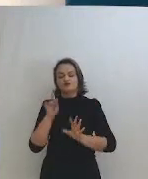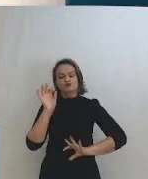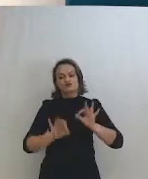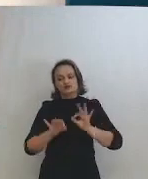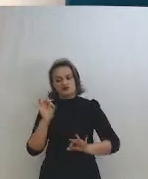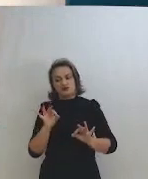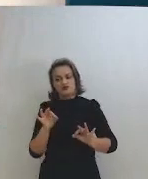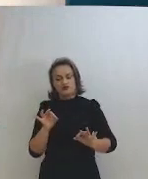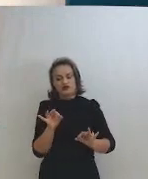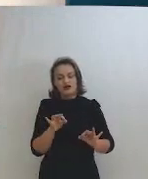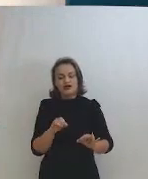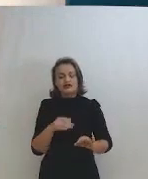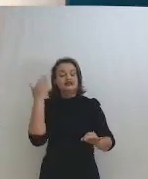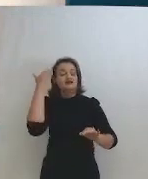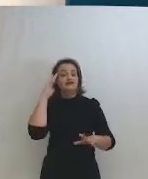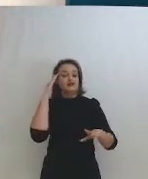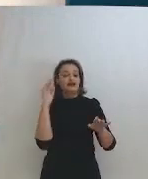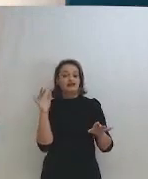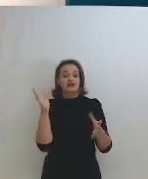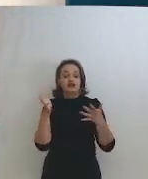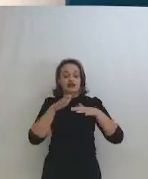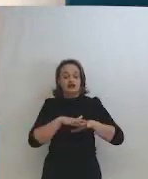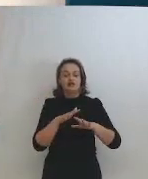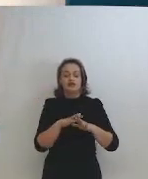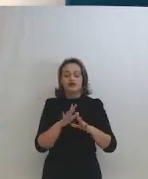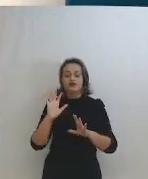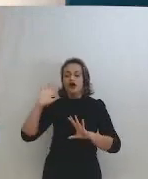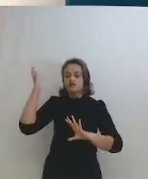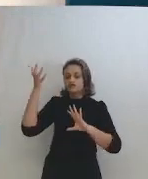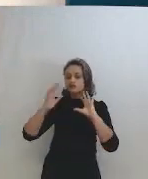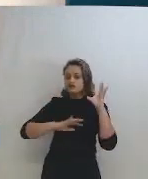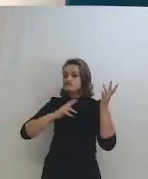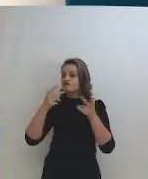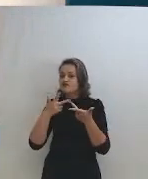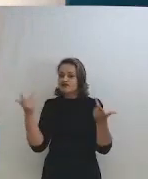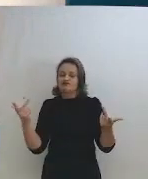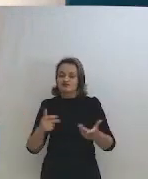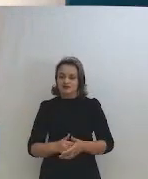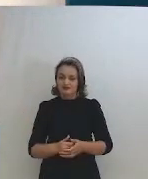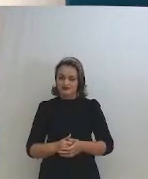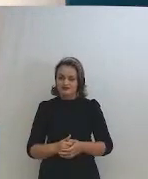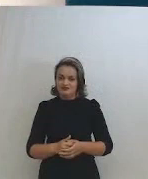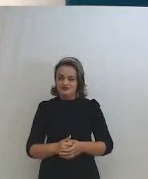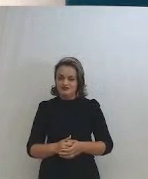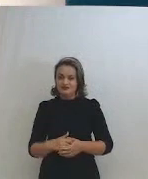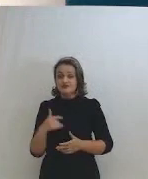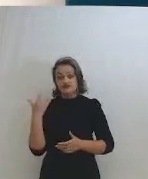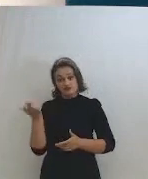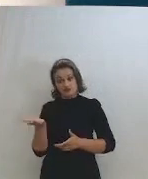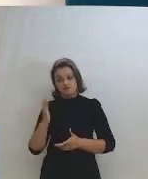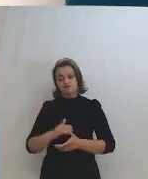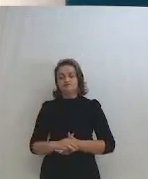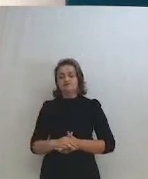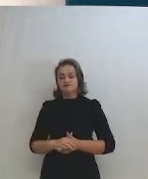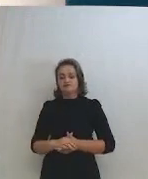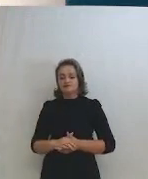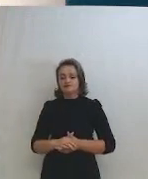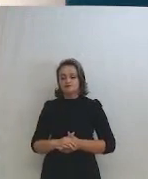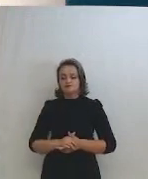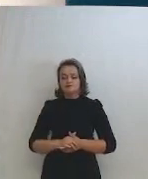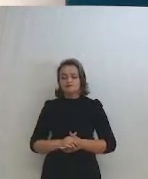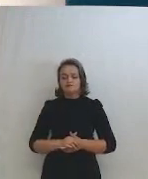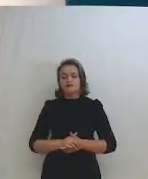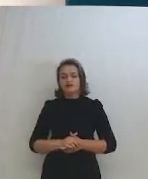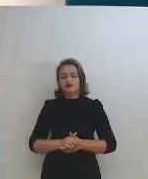empregar situação real dos fatos. Logo, por fim, ficando constatada por